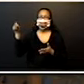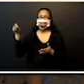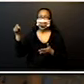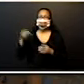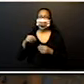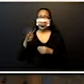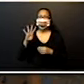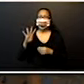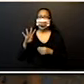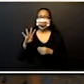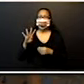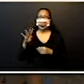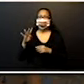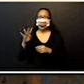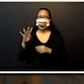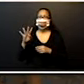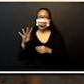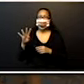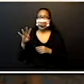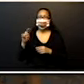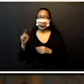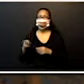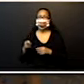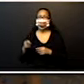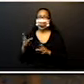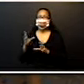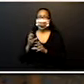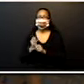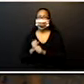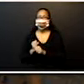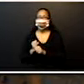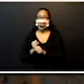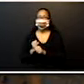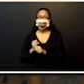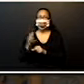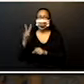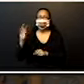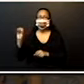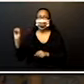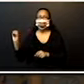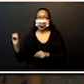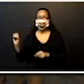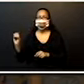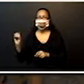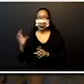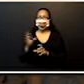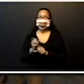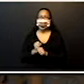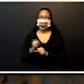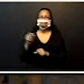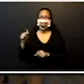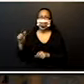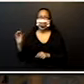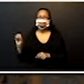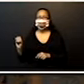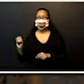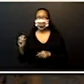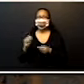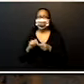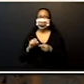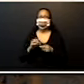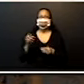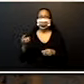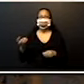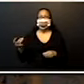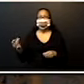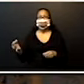4.000 mais 200 mais 70. Faça a continha que não tem erro, tá? Eu sei que tem uns que vão